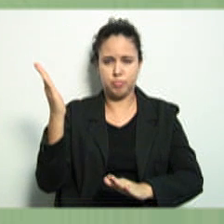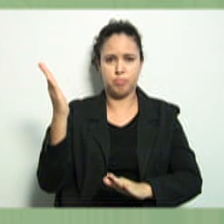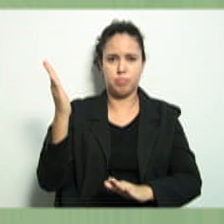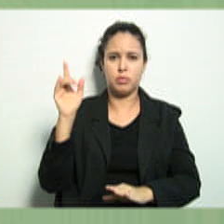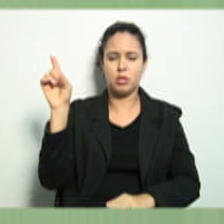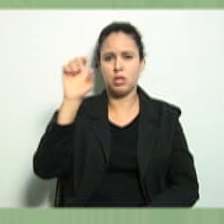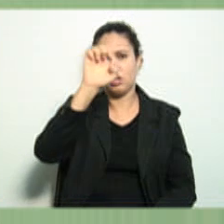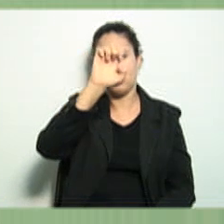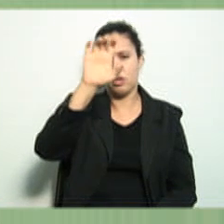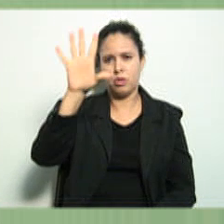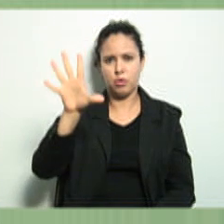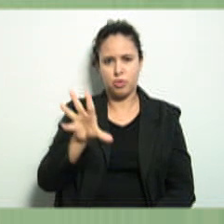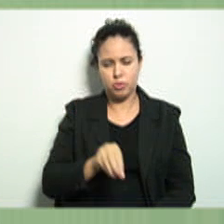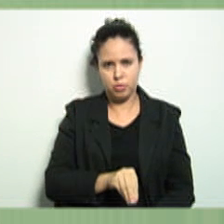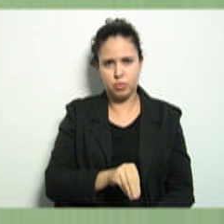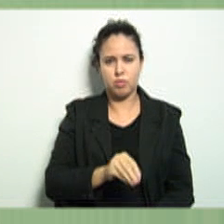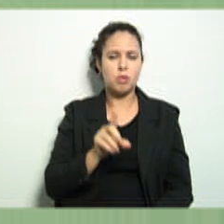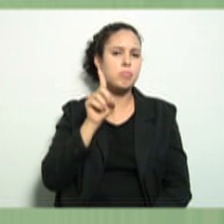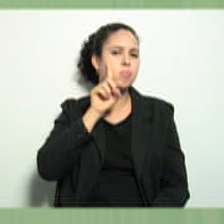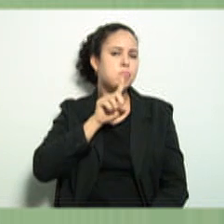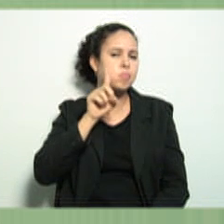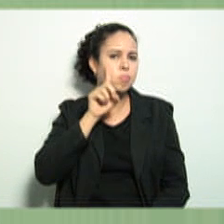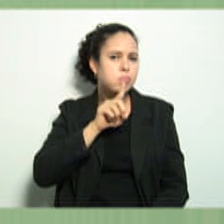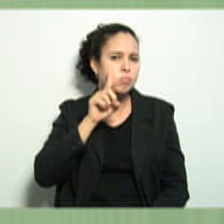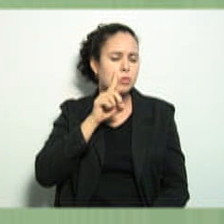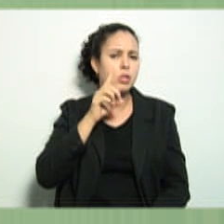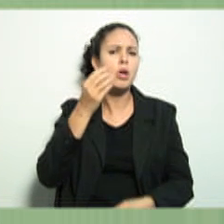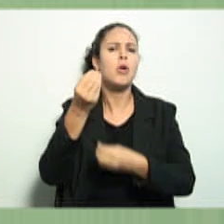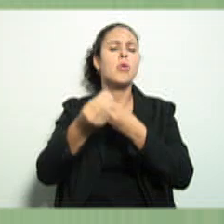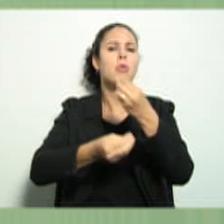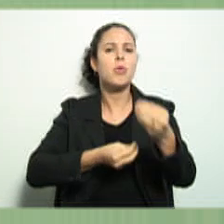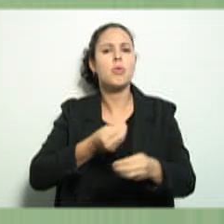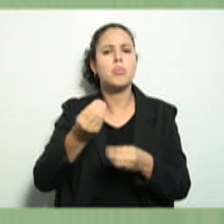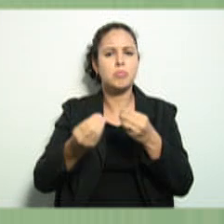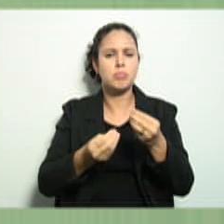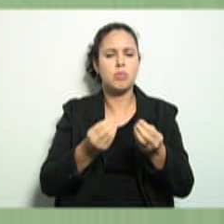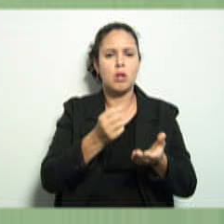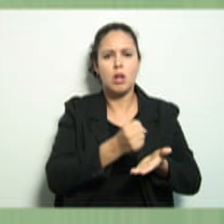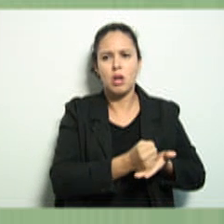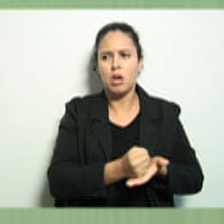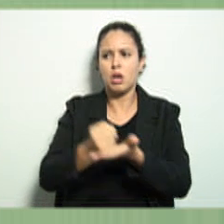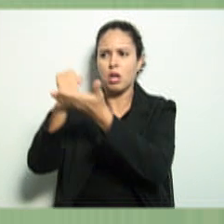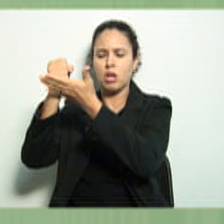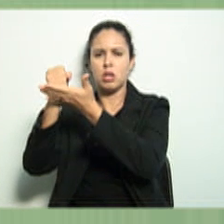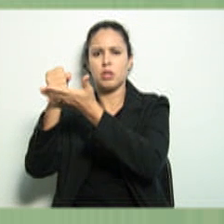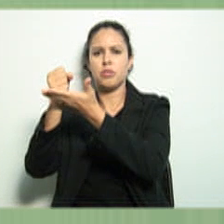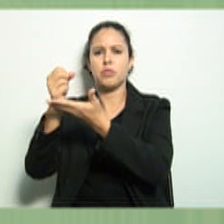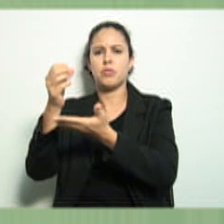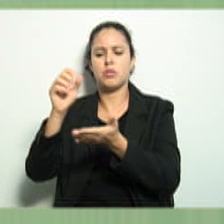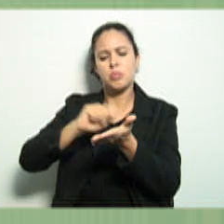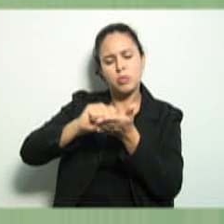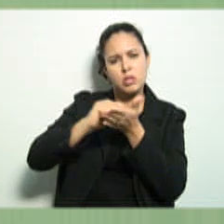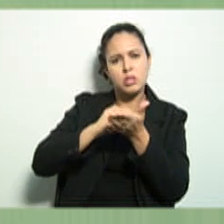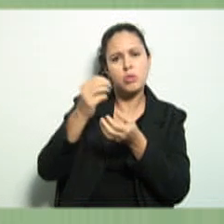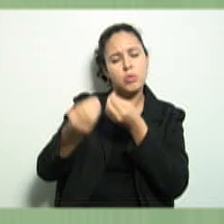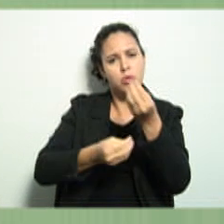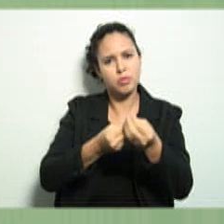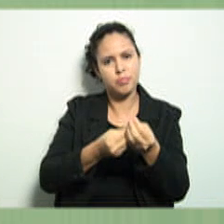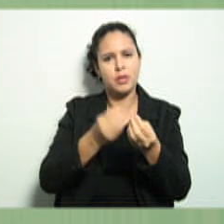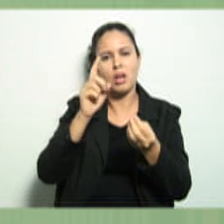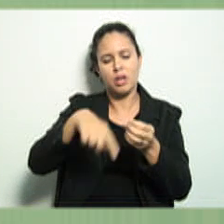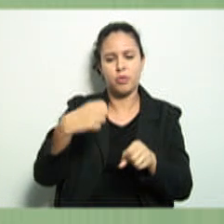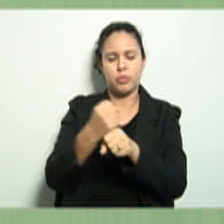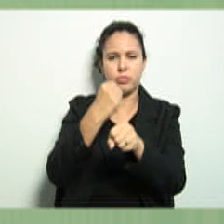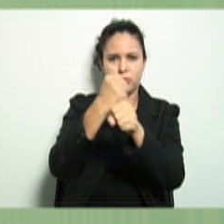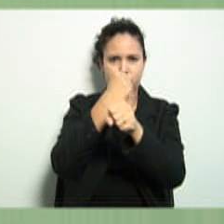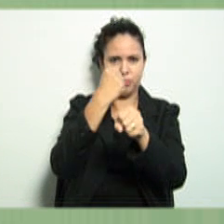Solução de logística seria a estrada de ferro-madeira Mamoré, que também é do conhecimento de todos e faz